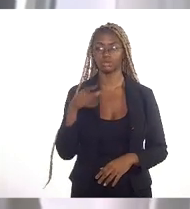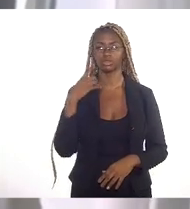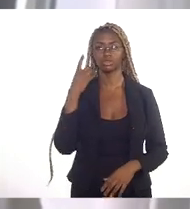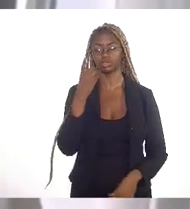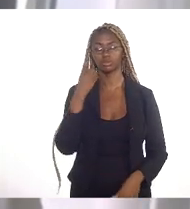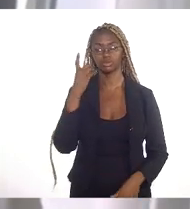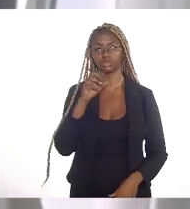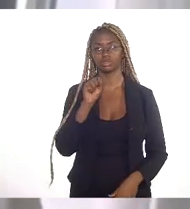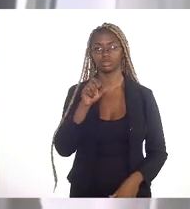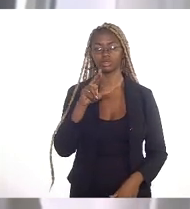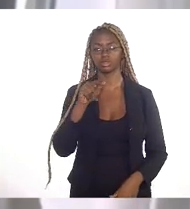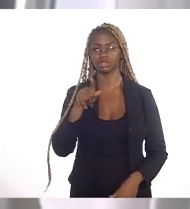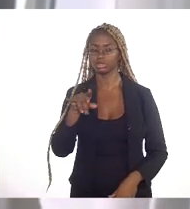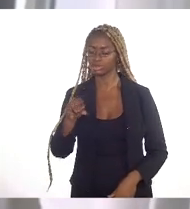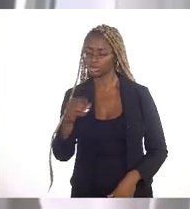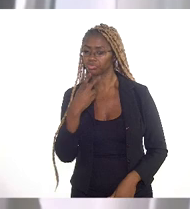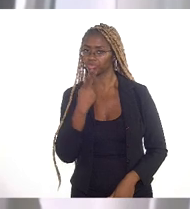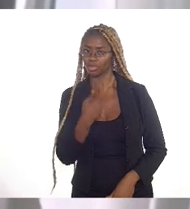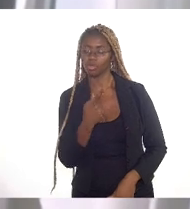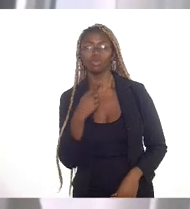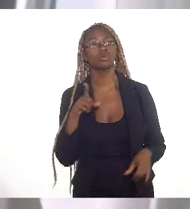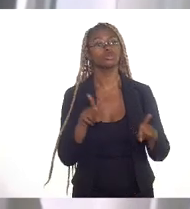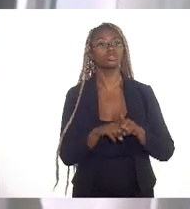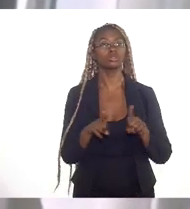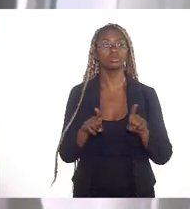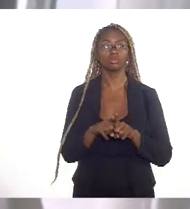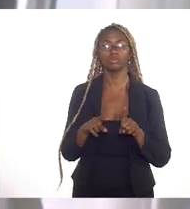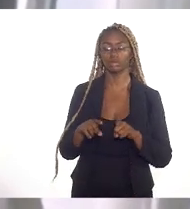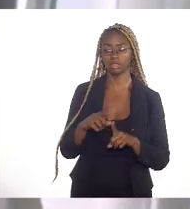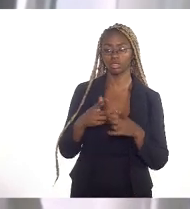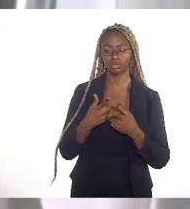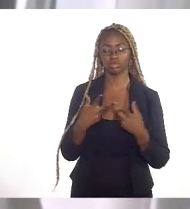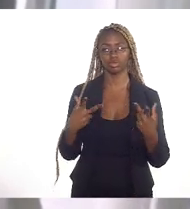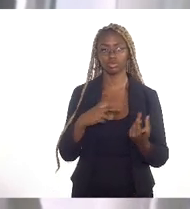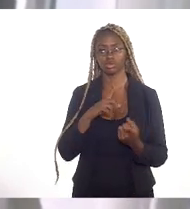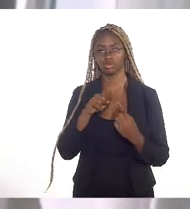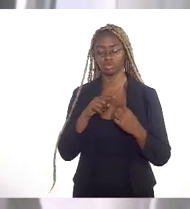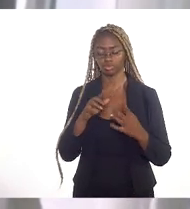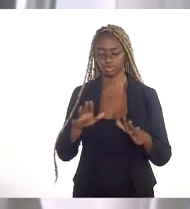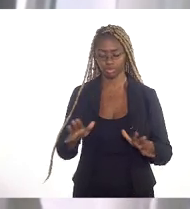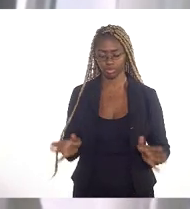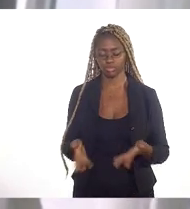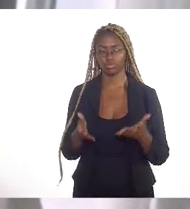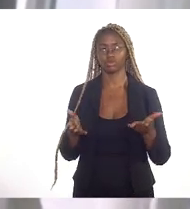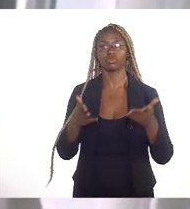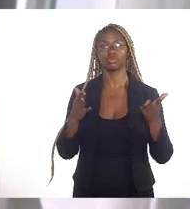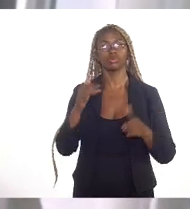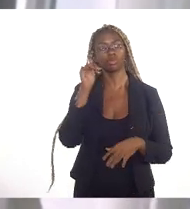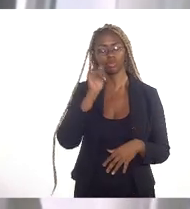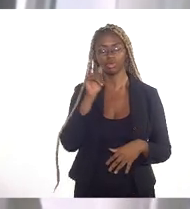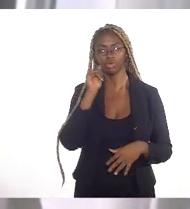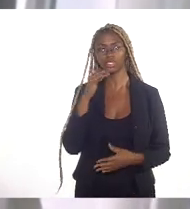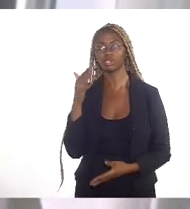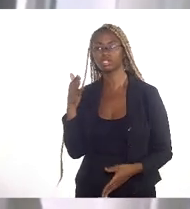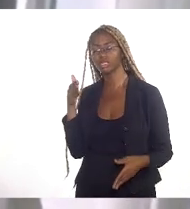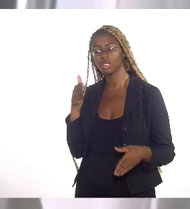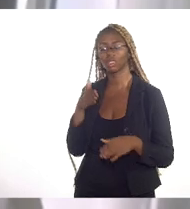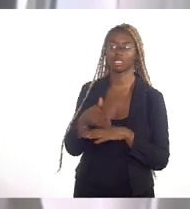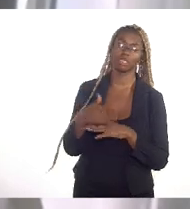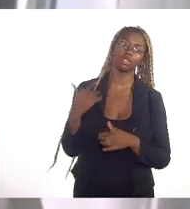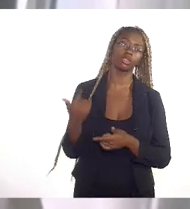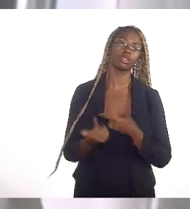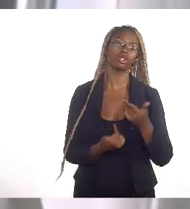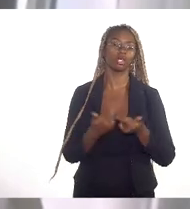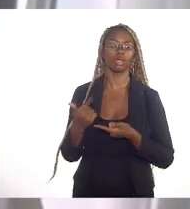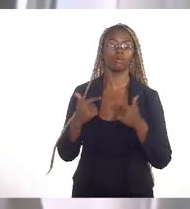as preocupações que motivam o projeto, né, com a inserção das mulheres de forma mais qualificada,